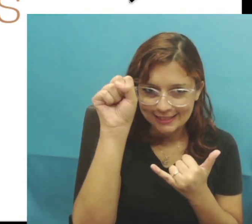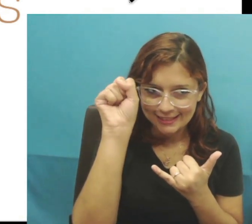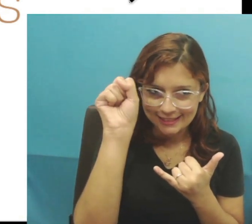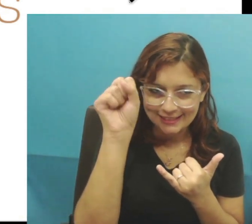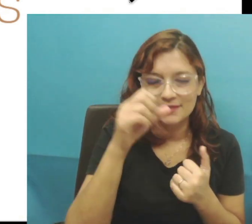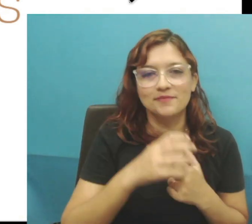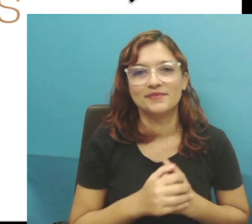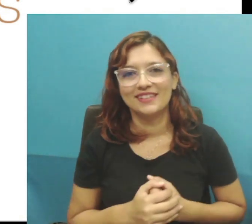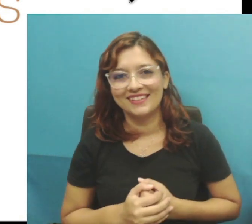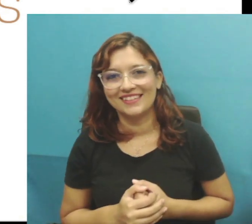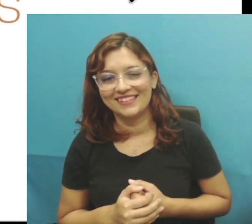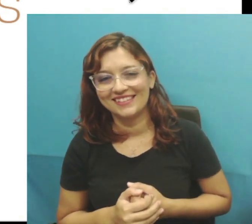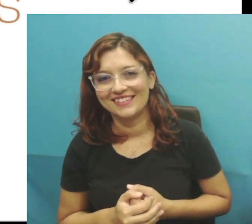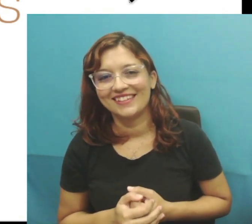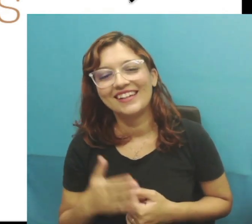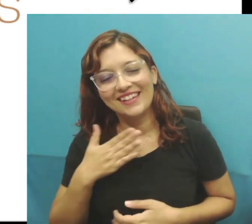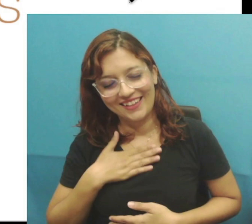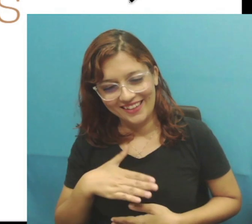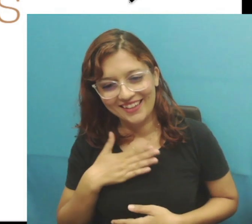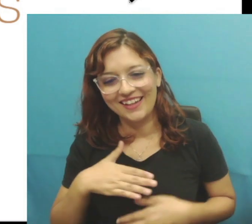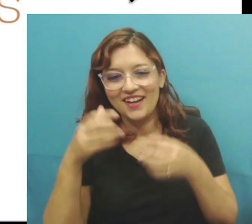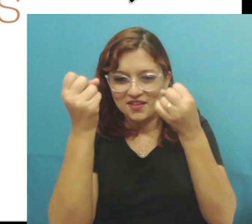mesmo. Sim, sim, sim.